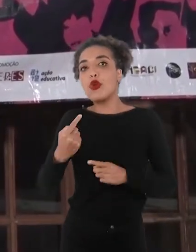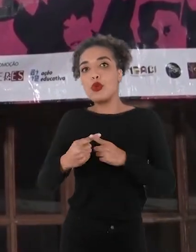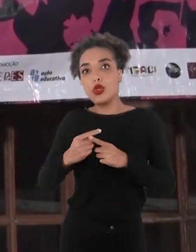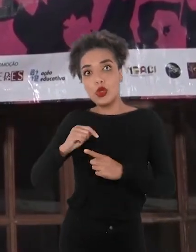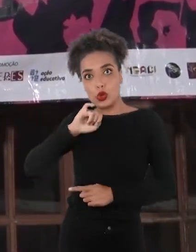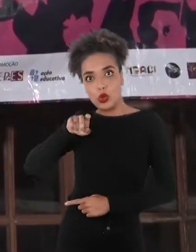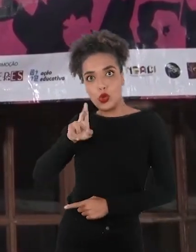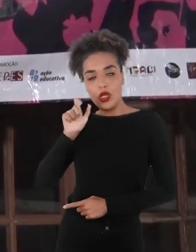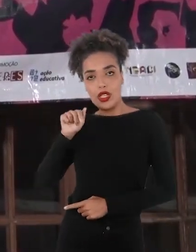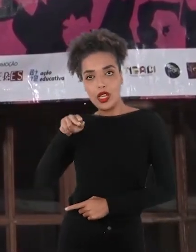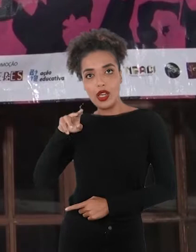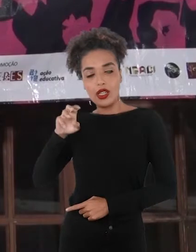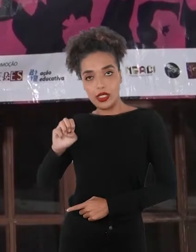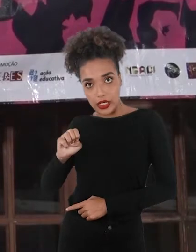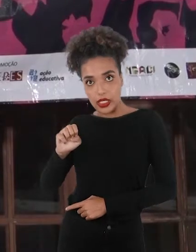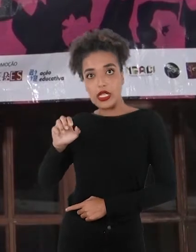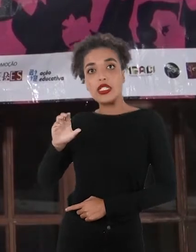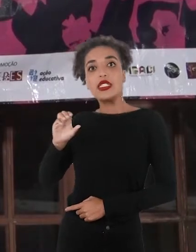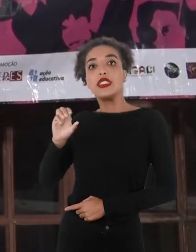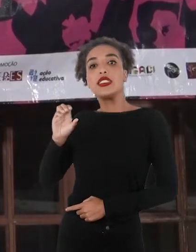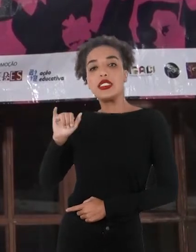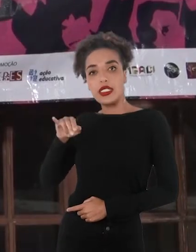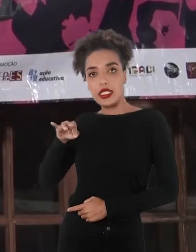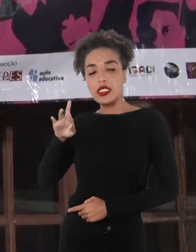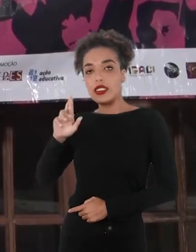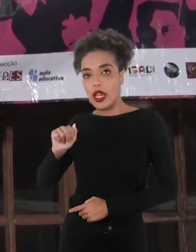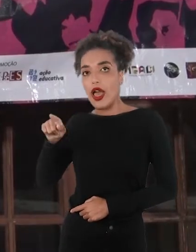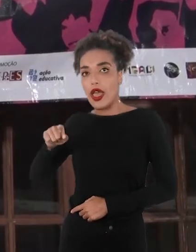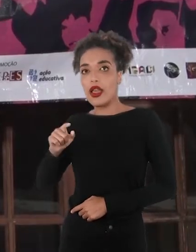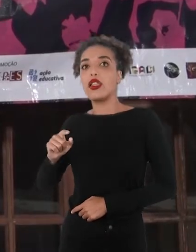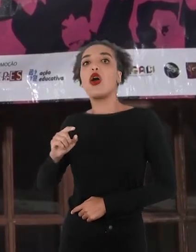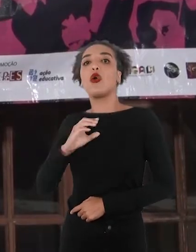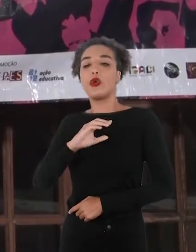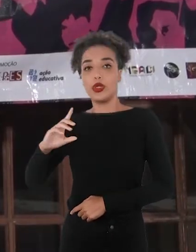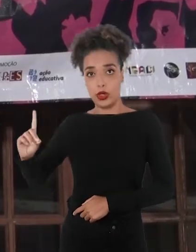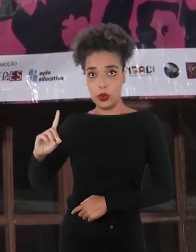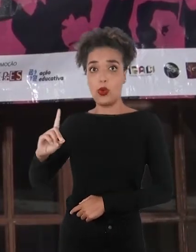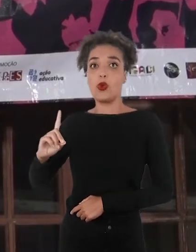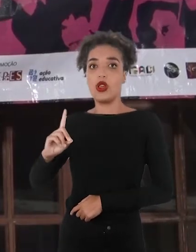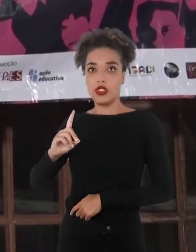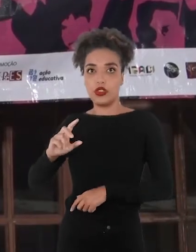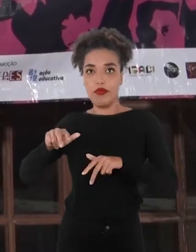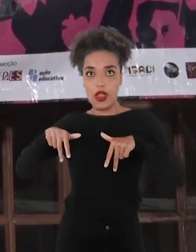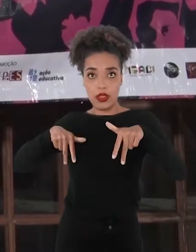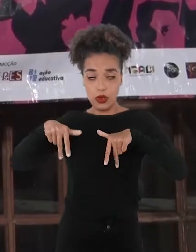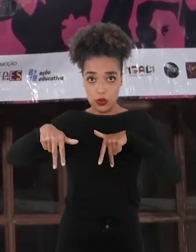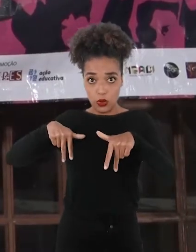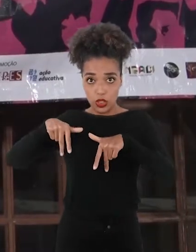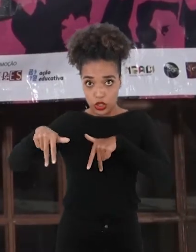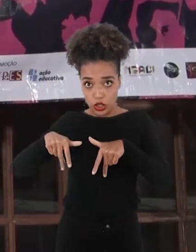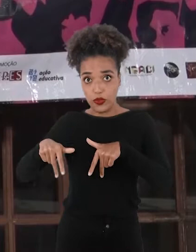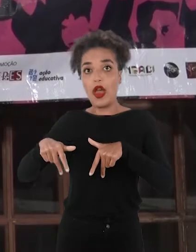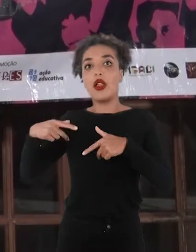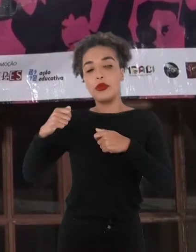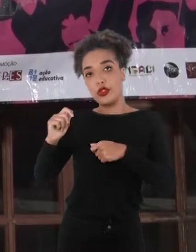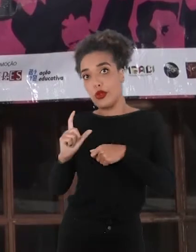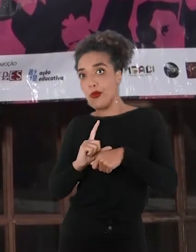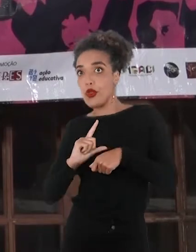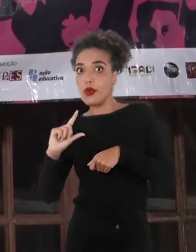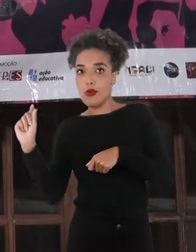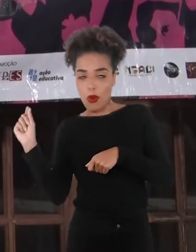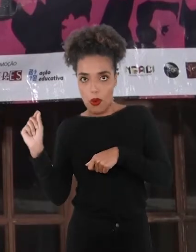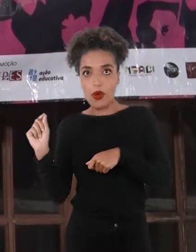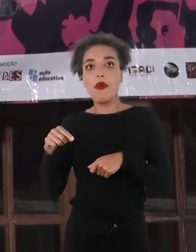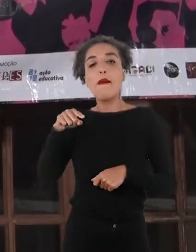Sintra, coordenadora de comunicação da Ação Educativa, que estava aqui presente, teve que sair para o aeroporto e apresentá-lo.